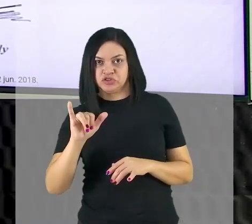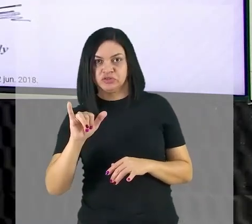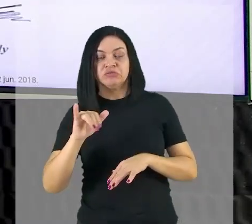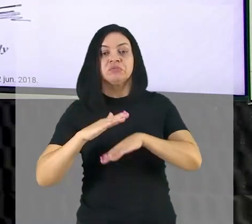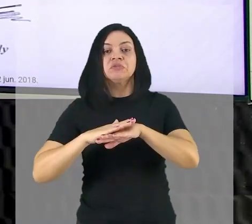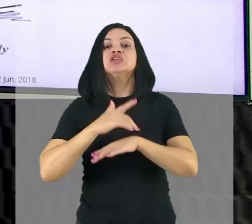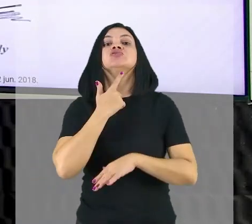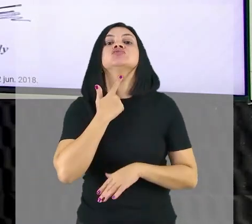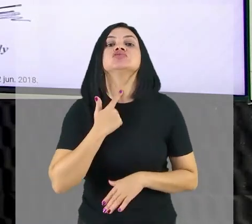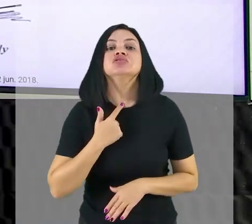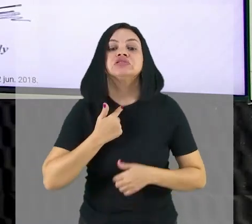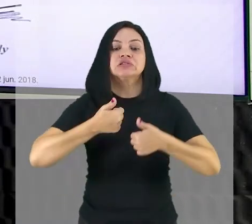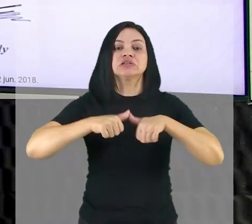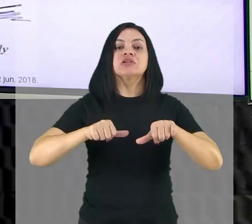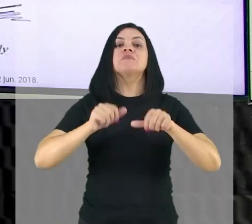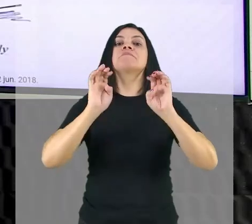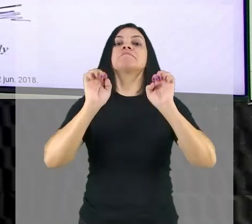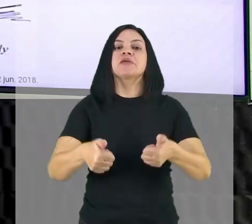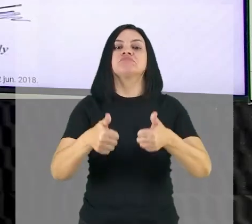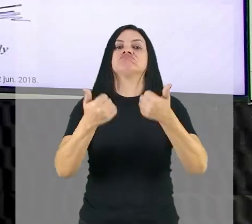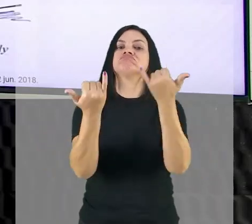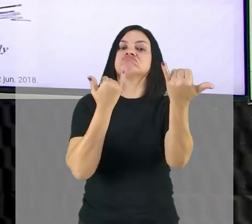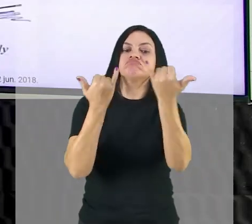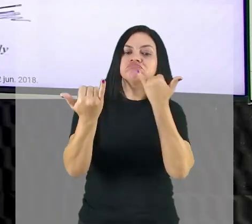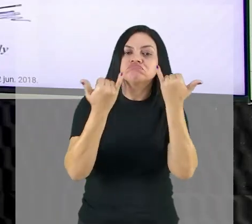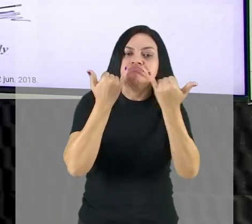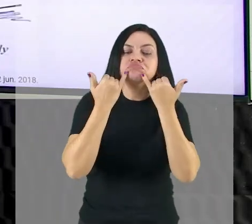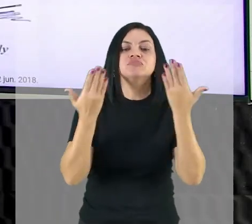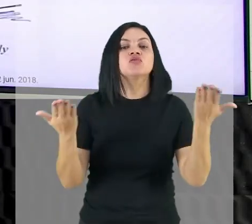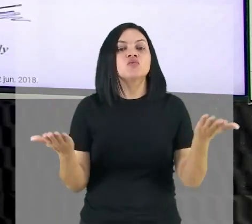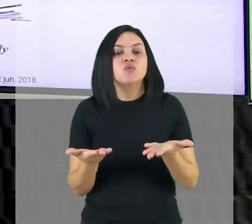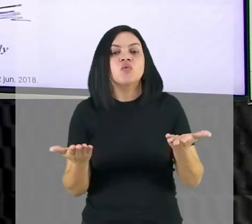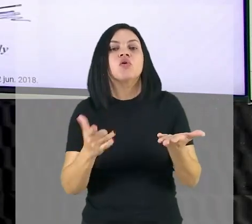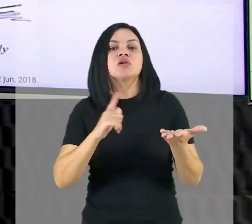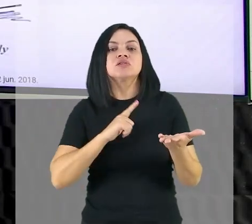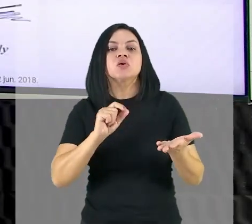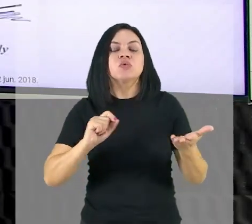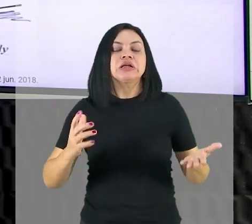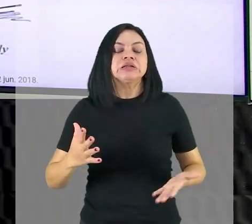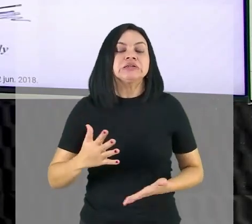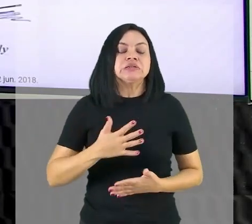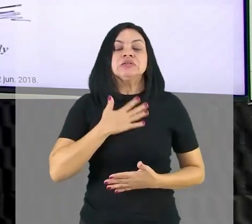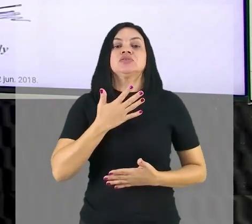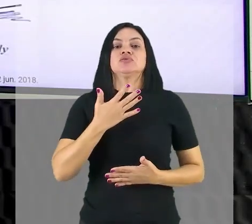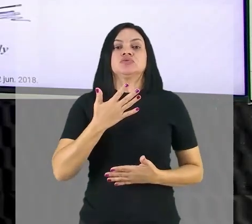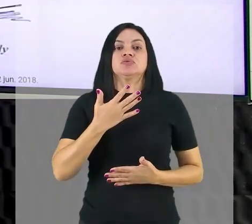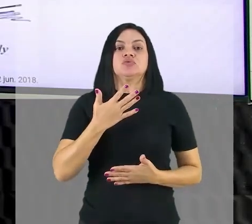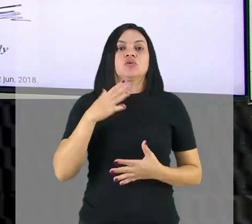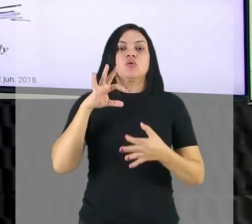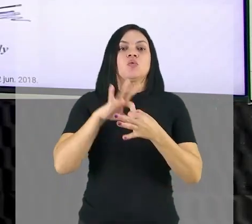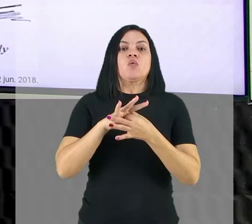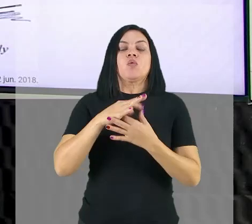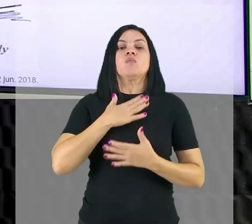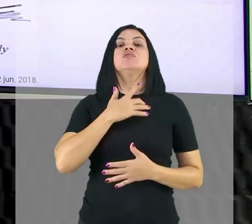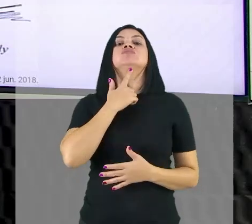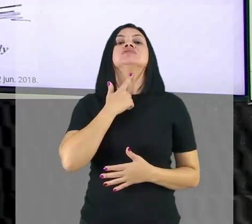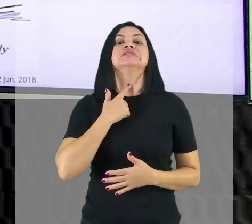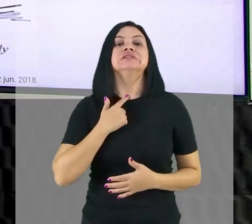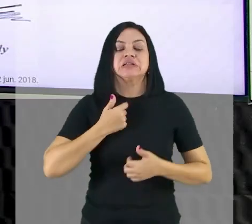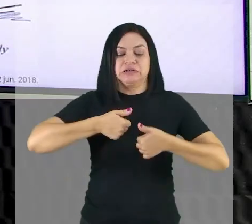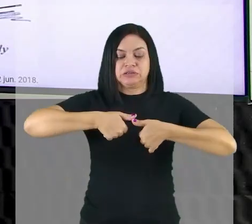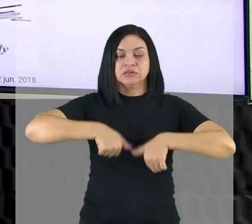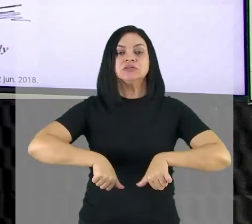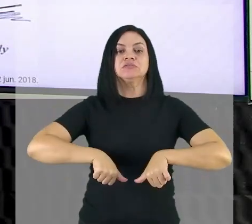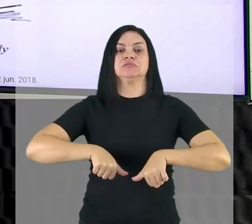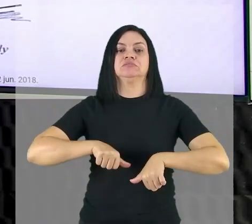de estar bem informado está atualmente em choque com o meu desejo de